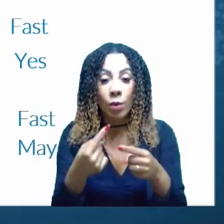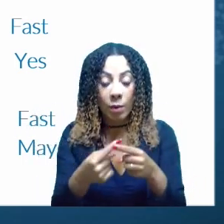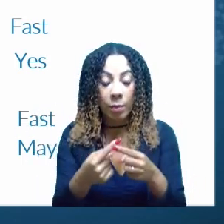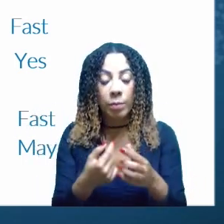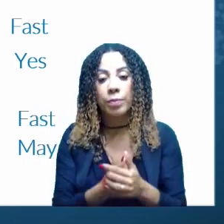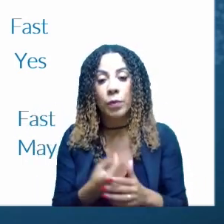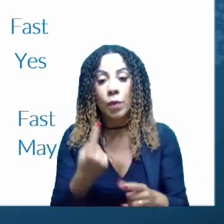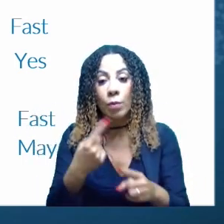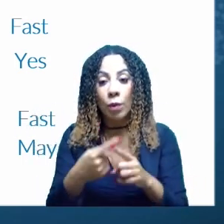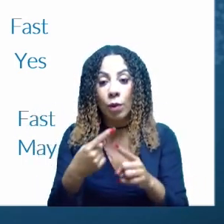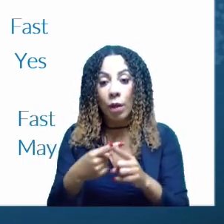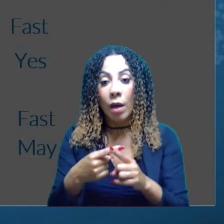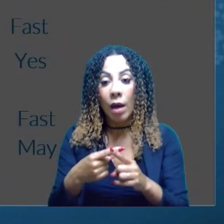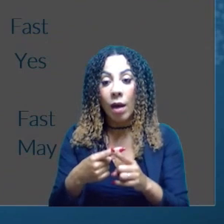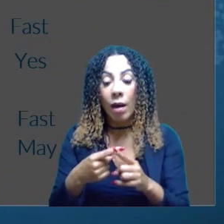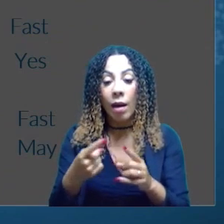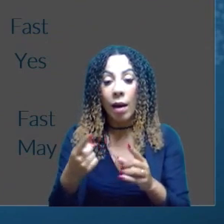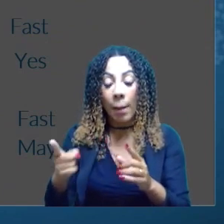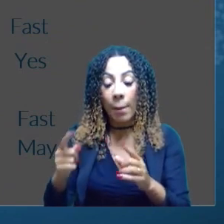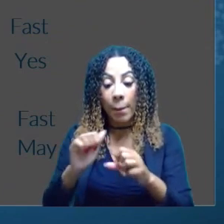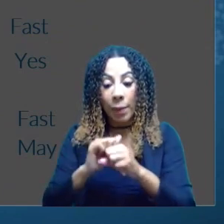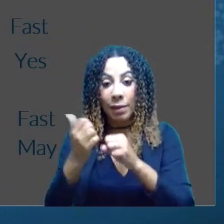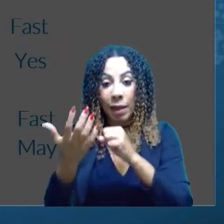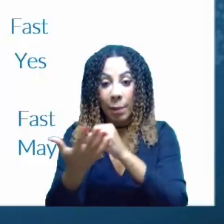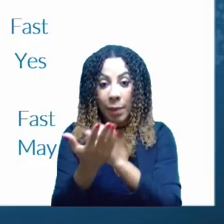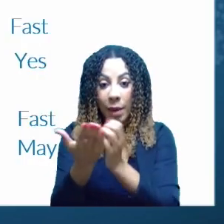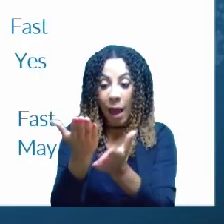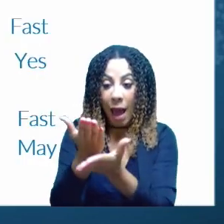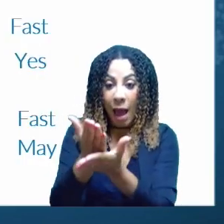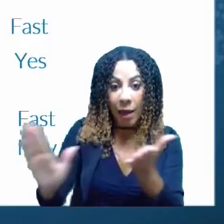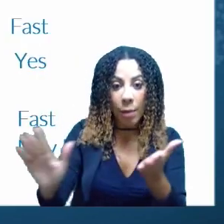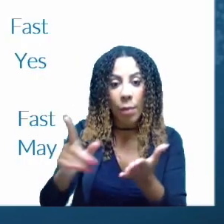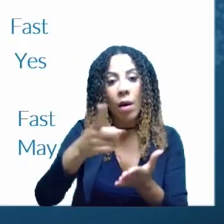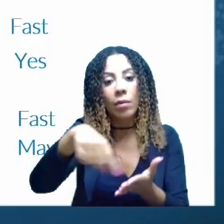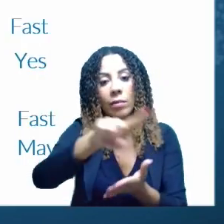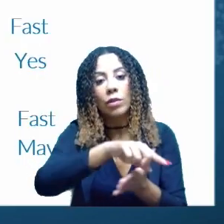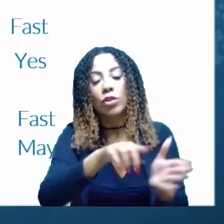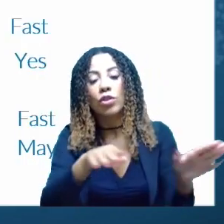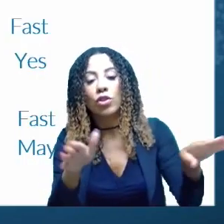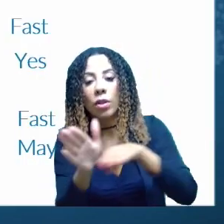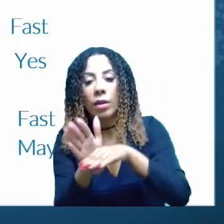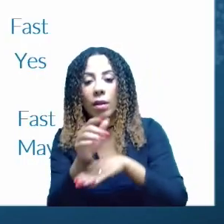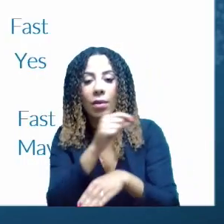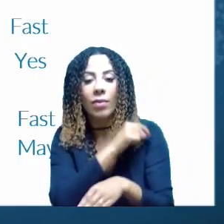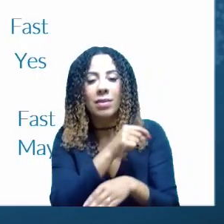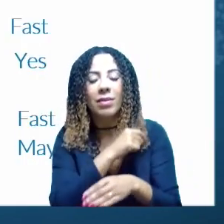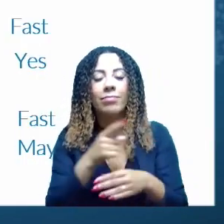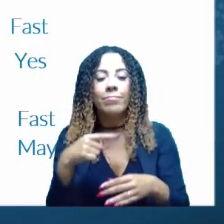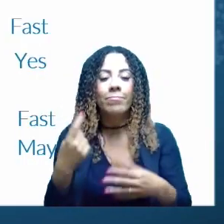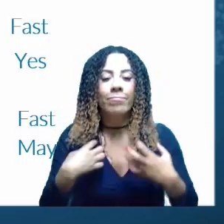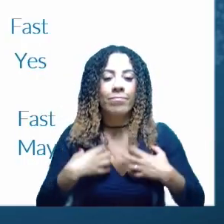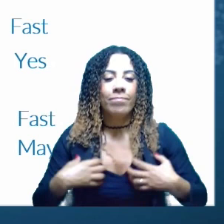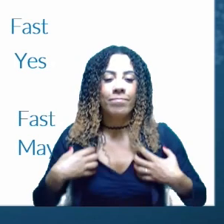chegaram assim que a pandemia já tinha acabado. Isso foi frustrante. Muito devagar,